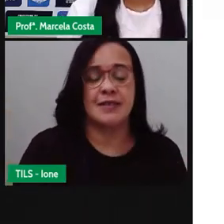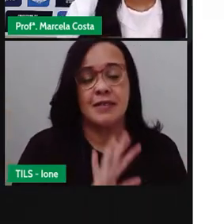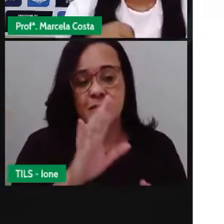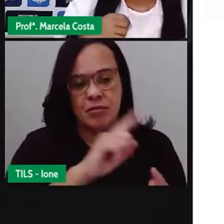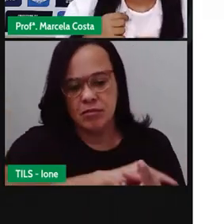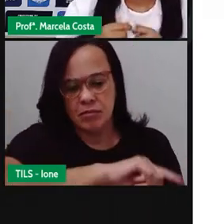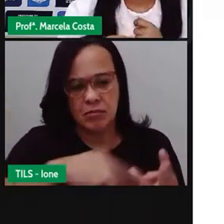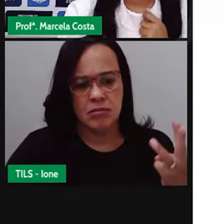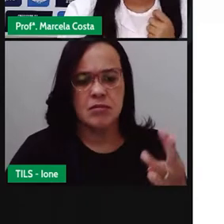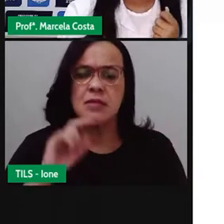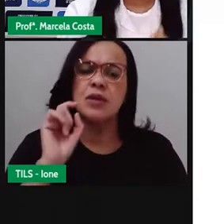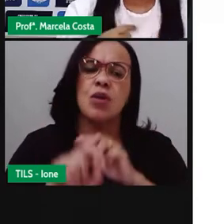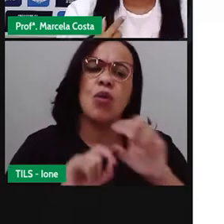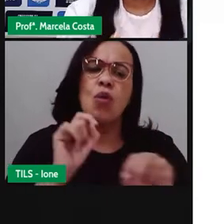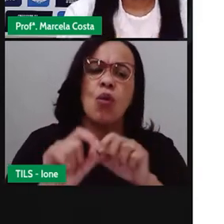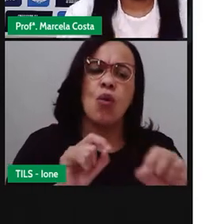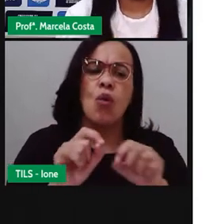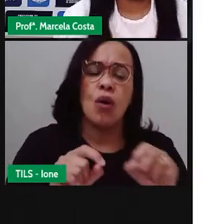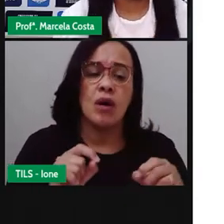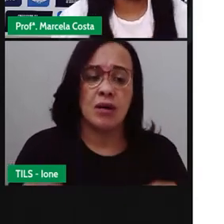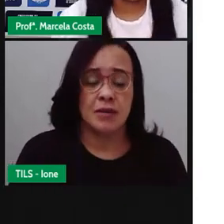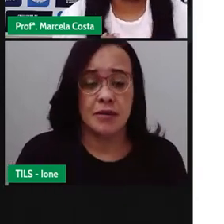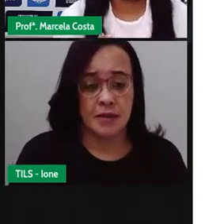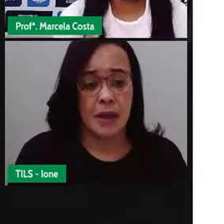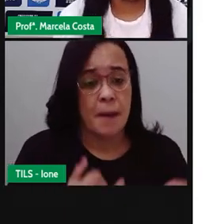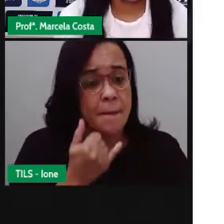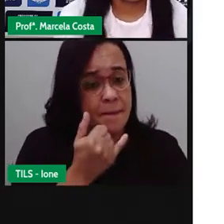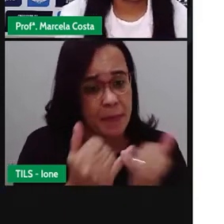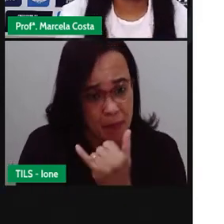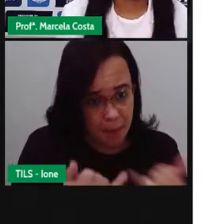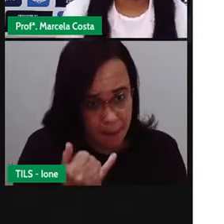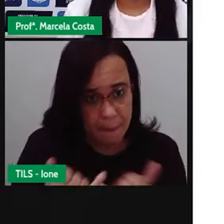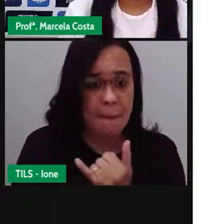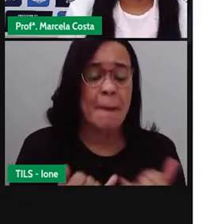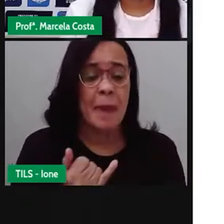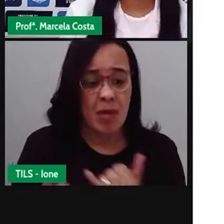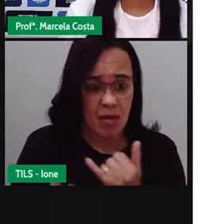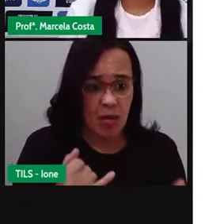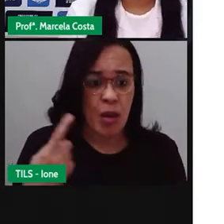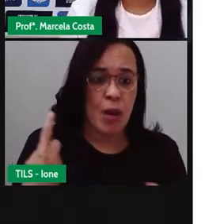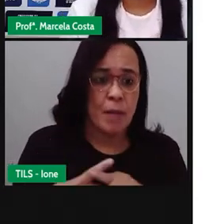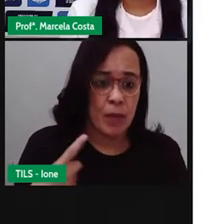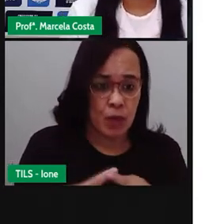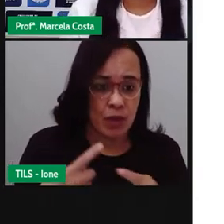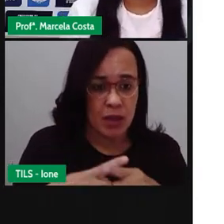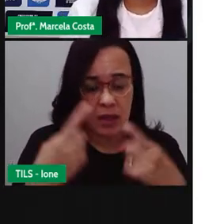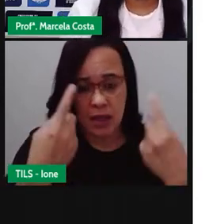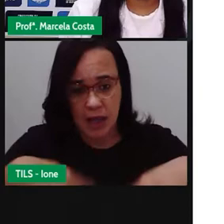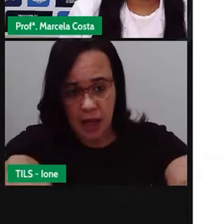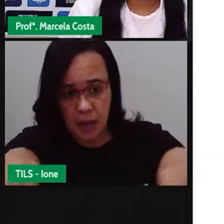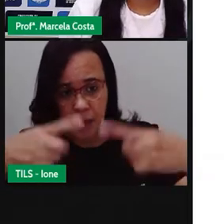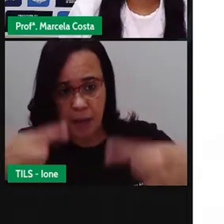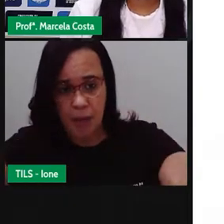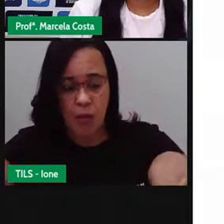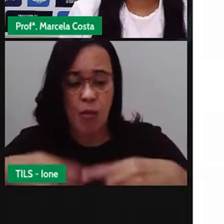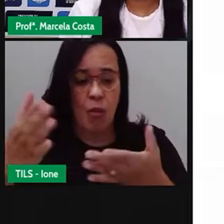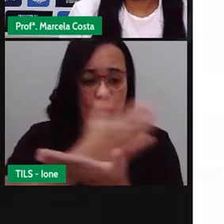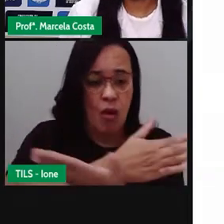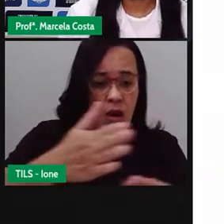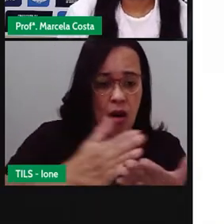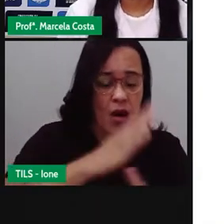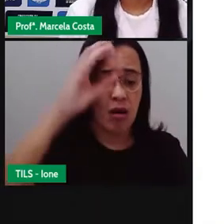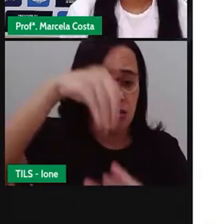nordestinos, eles têm um som parecido porque eles se utilizam dos mesmos instrumentos musicais.